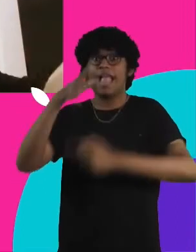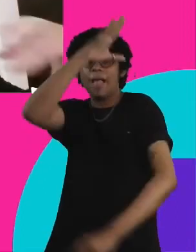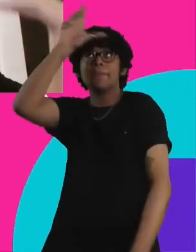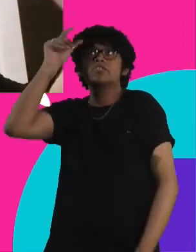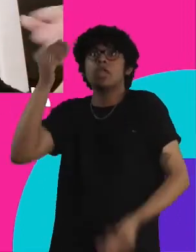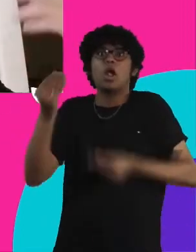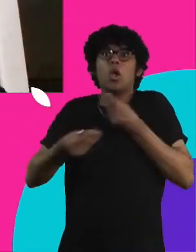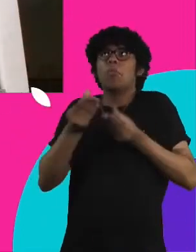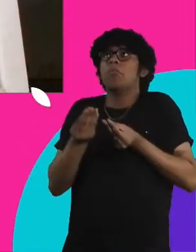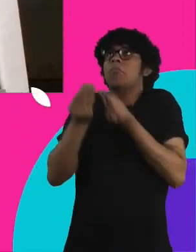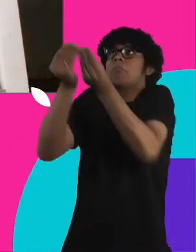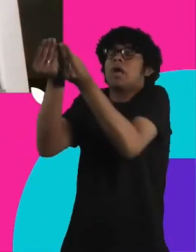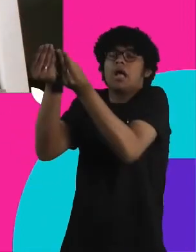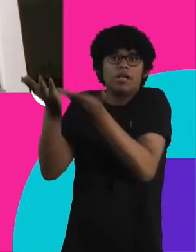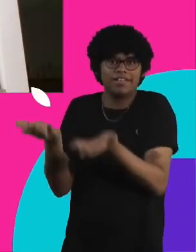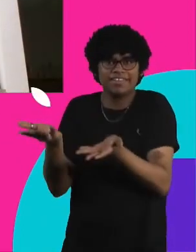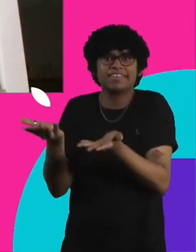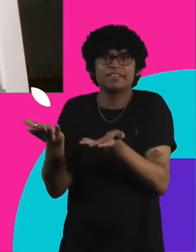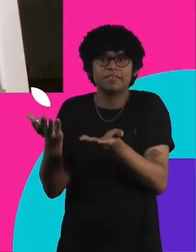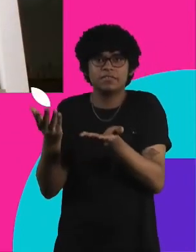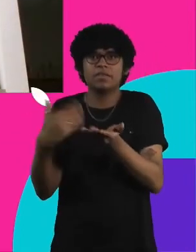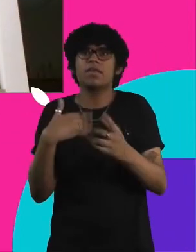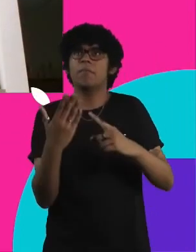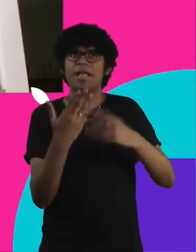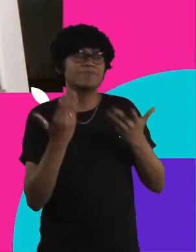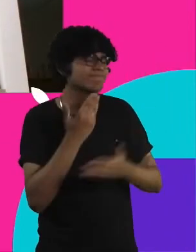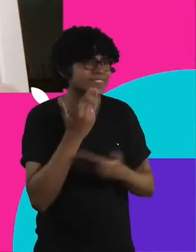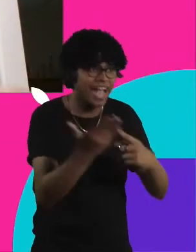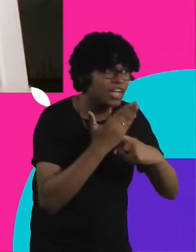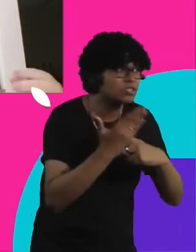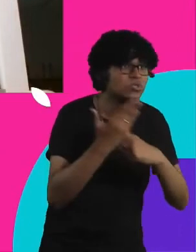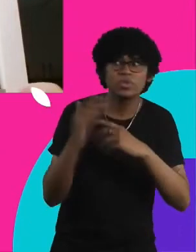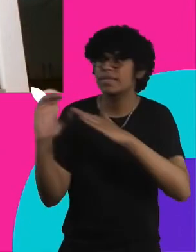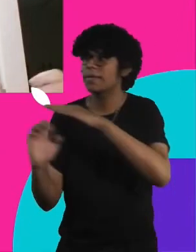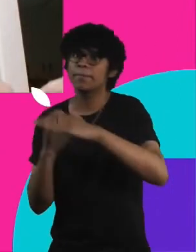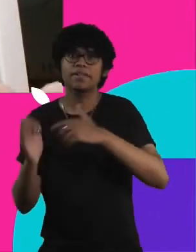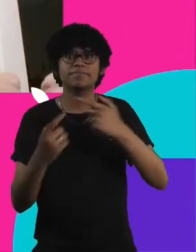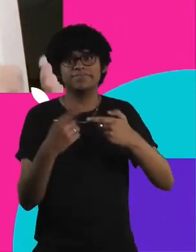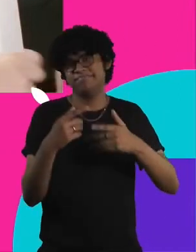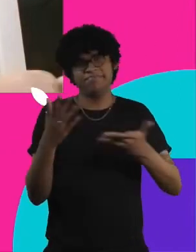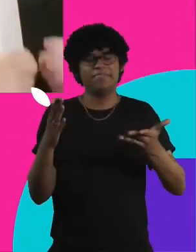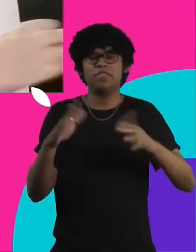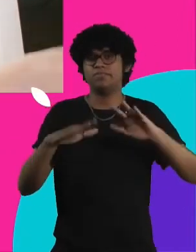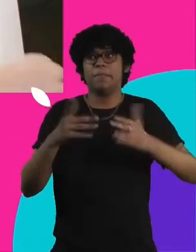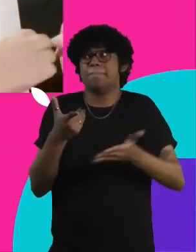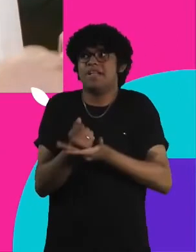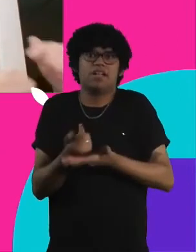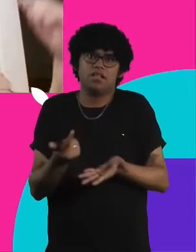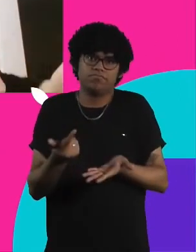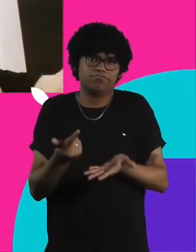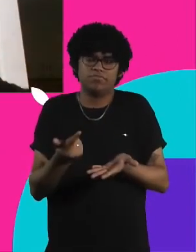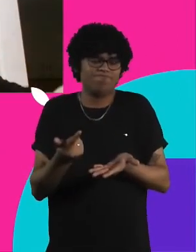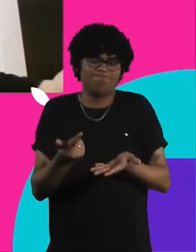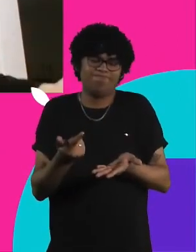nas cidades mais diversas. Pedimos ajuda para algumas organizações, porque às vezes a gente não conseguia pagar, porque a organização não